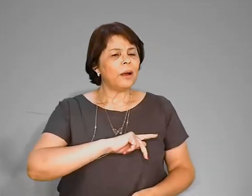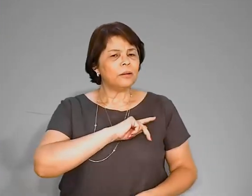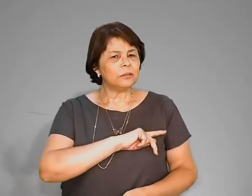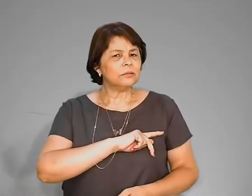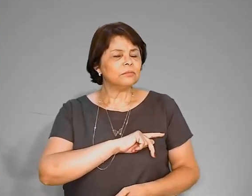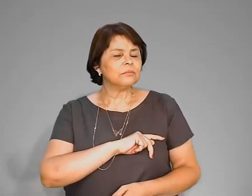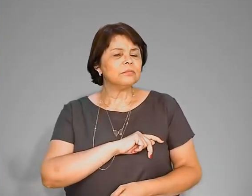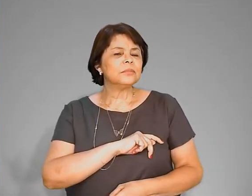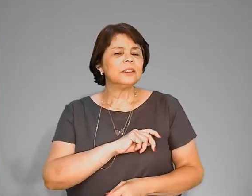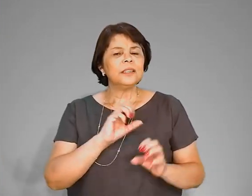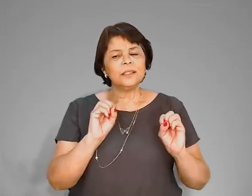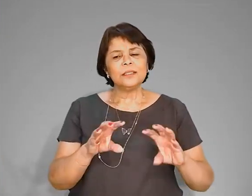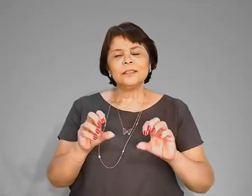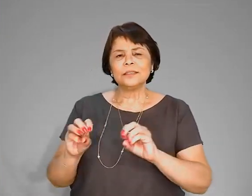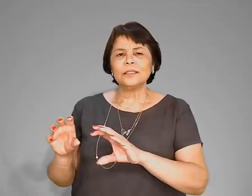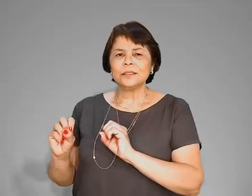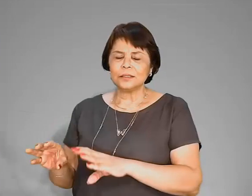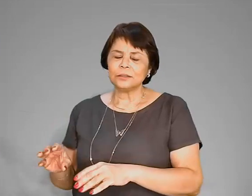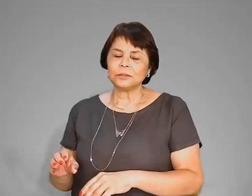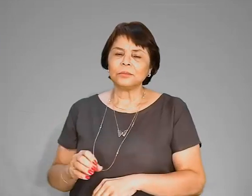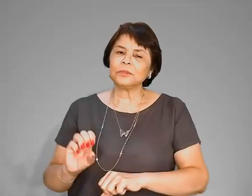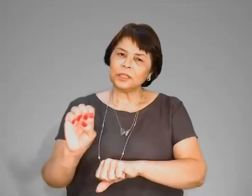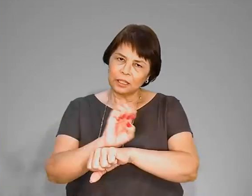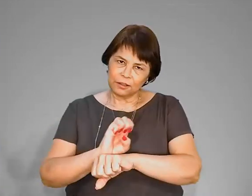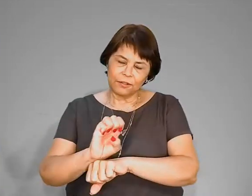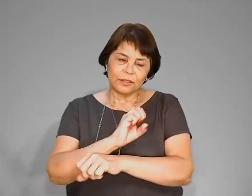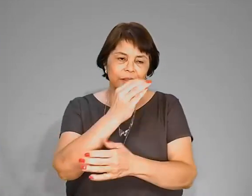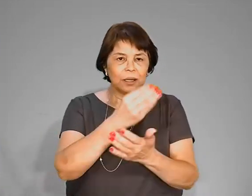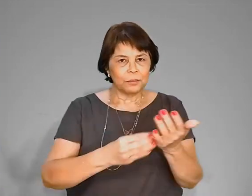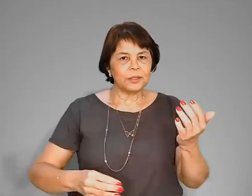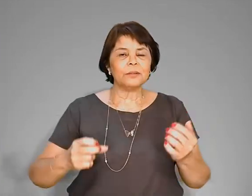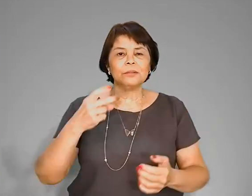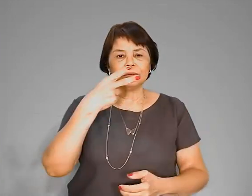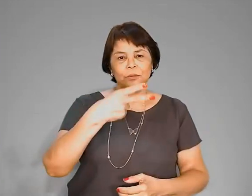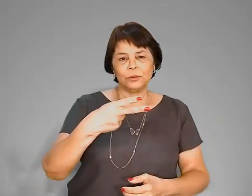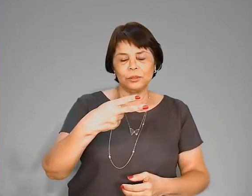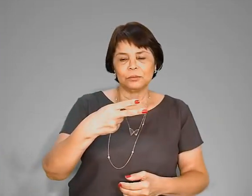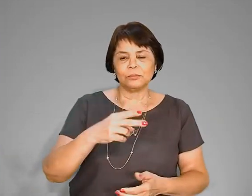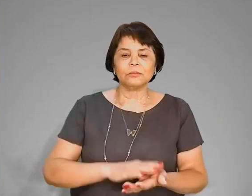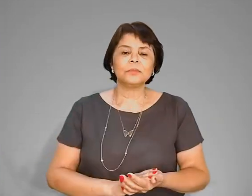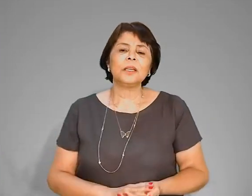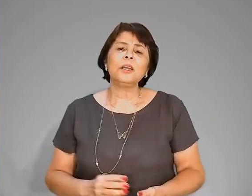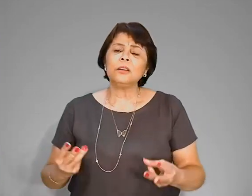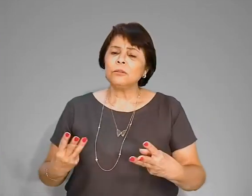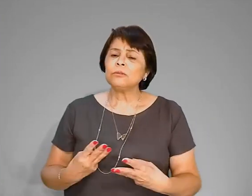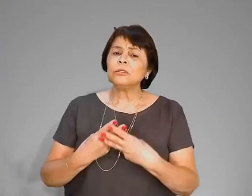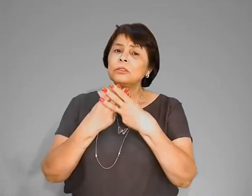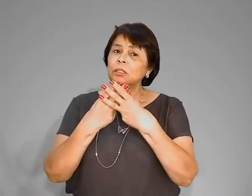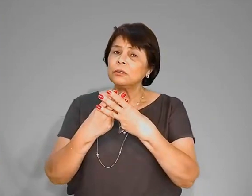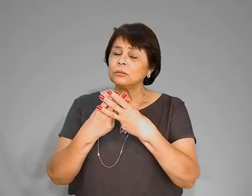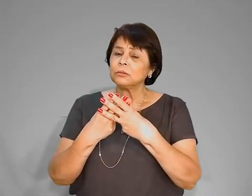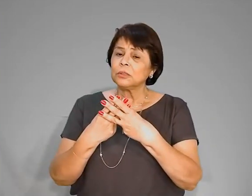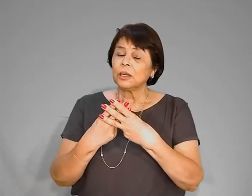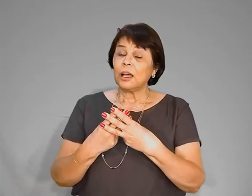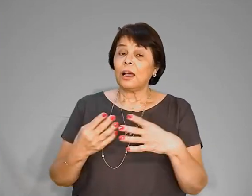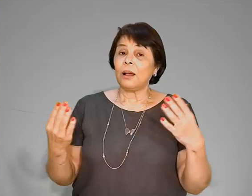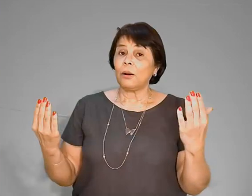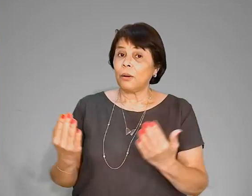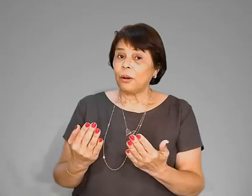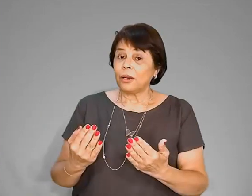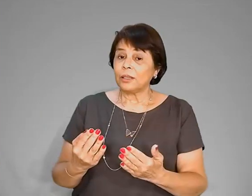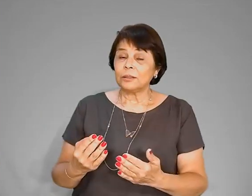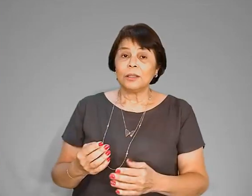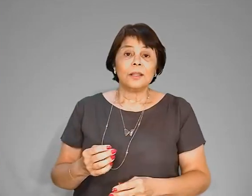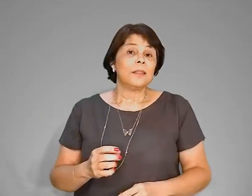de Efésios, carta sobre a igreja, assim já não sois estrangeiros e peregrinos, mas concidadãos dos